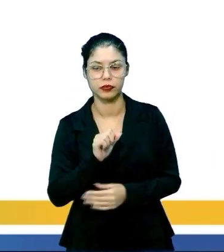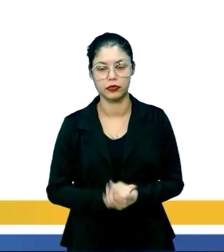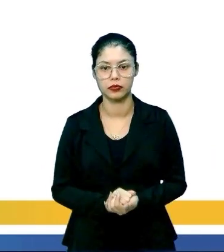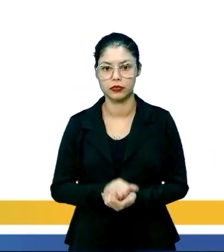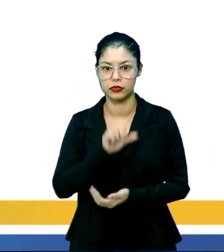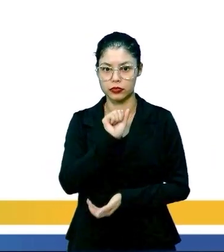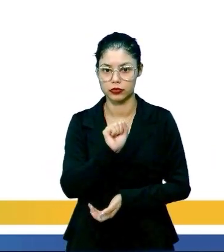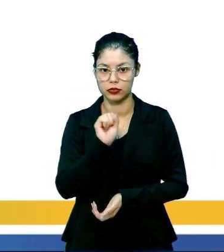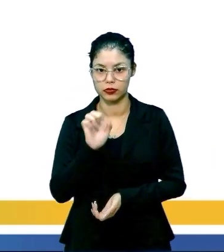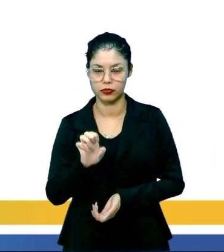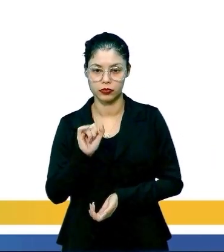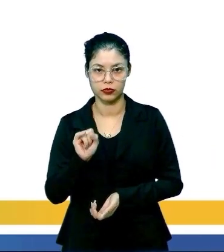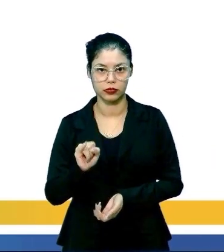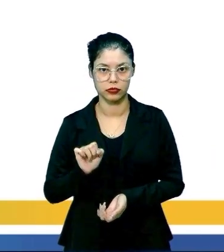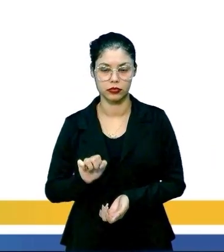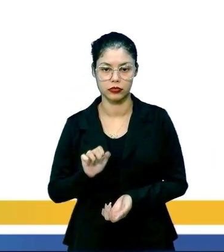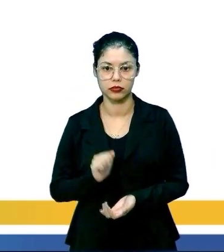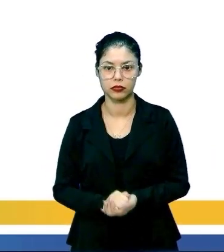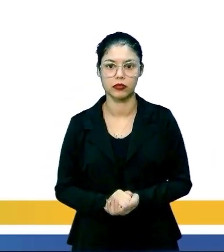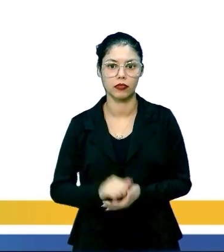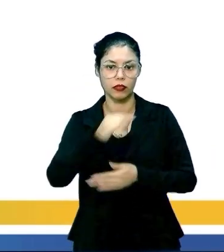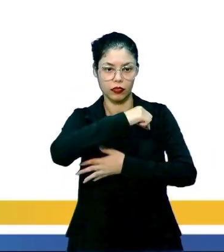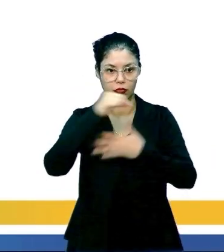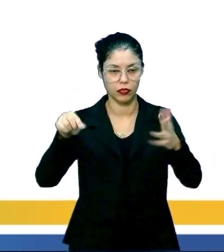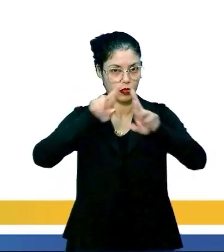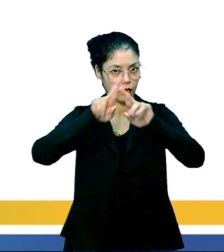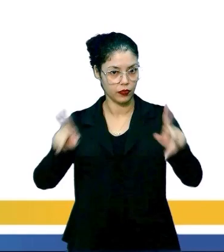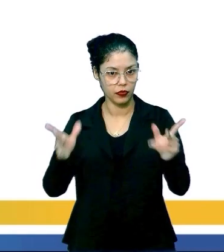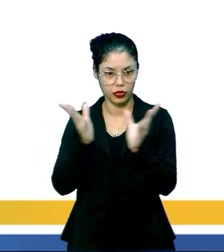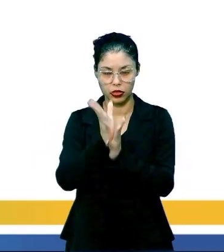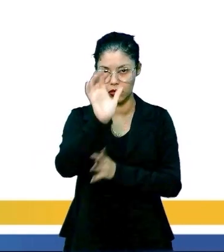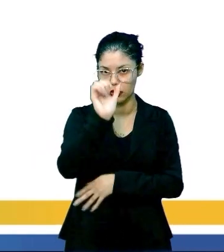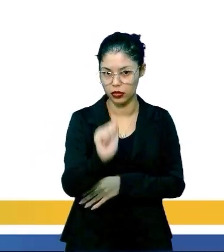se somente se elementos